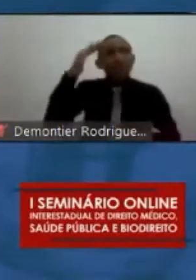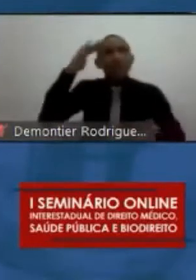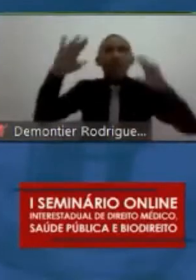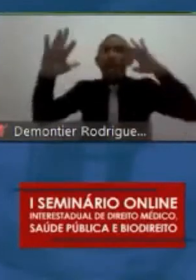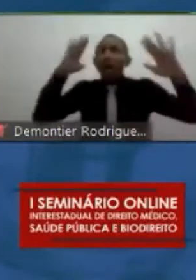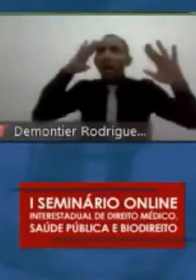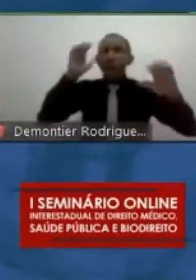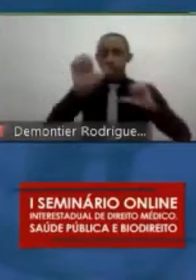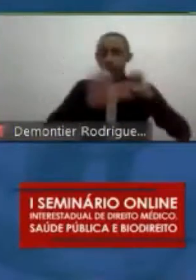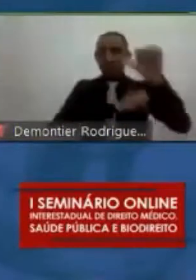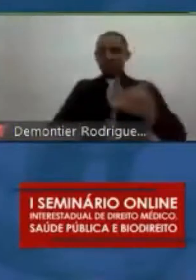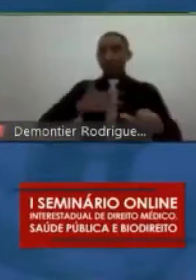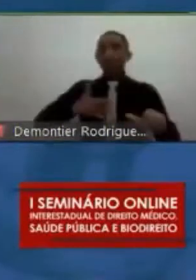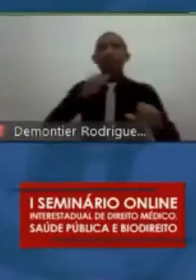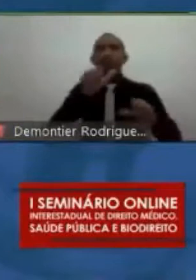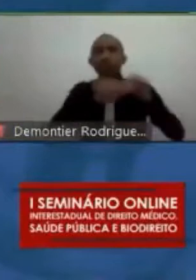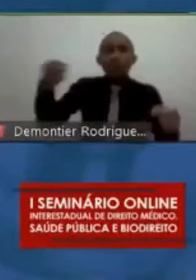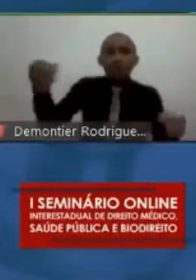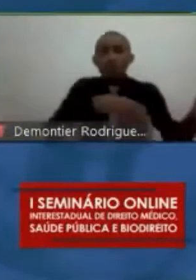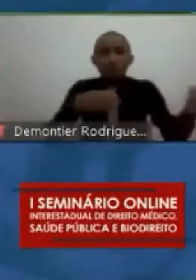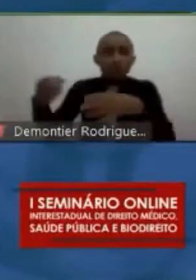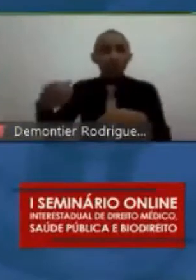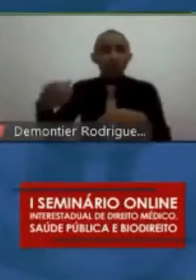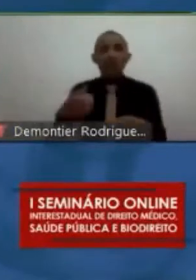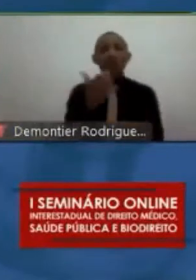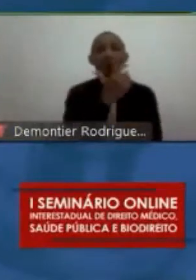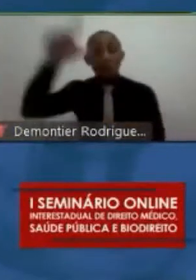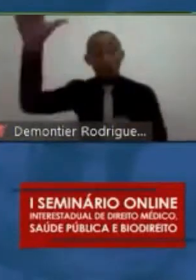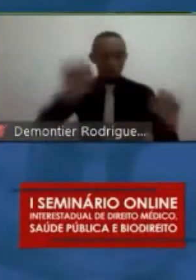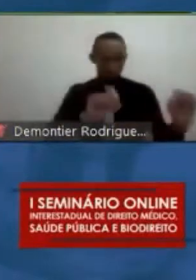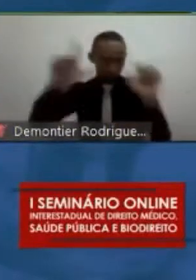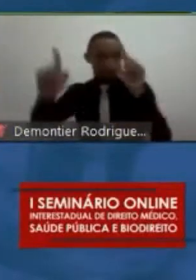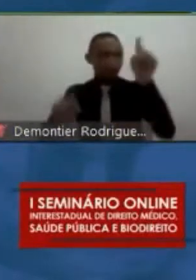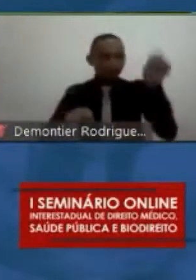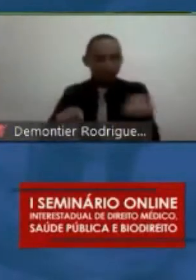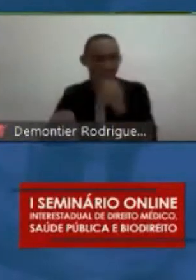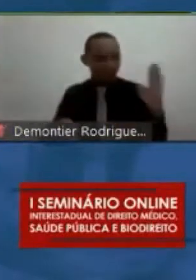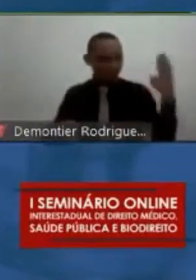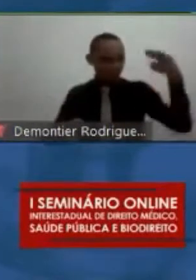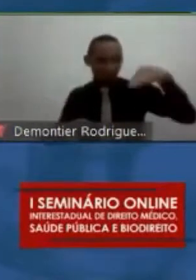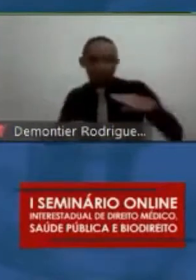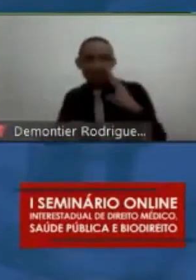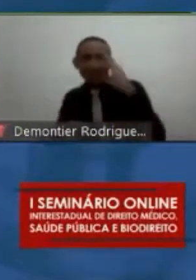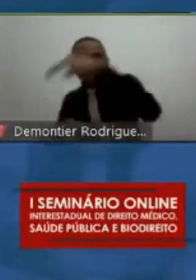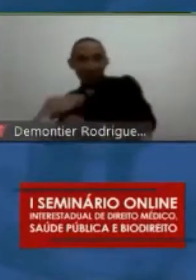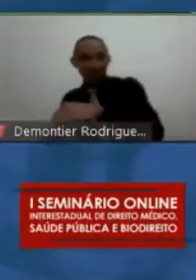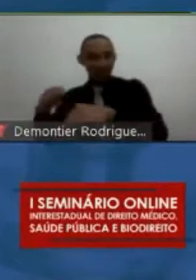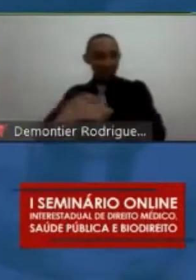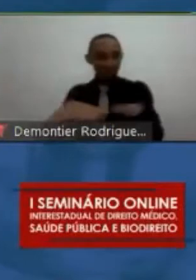gestão da saúde. Um outro aspecto que eu trago é esse diagrama agora bastante atual, que tem